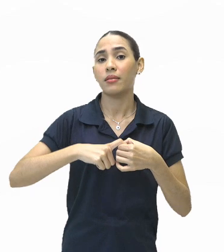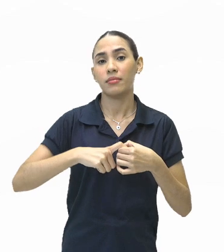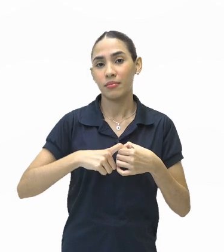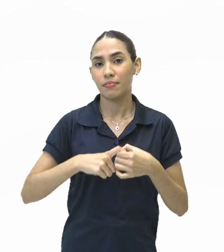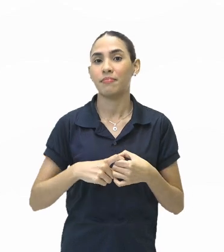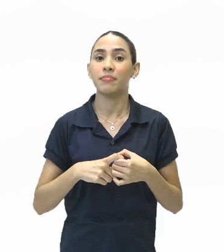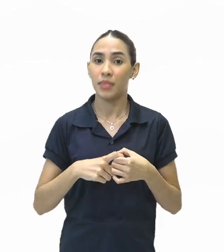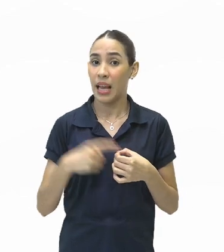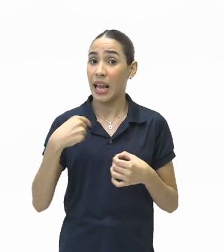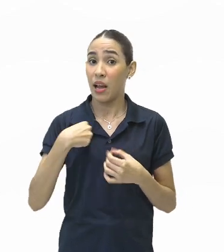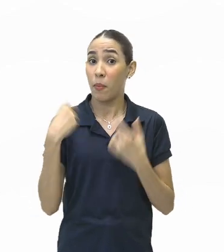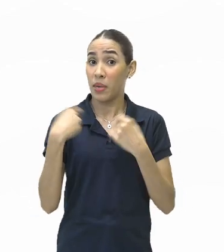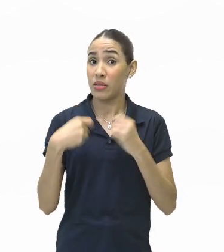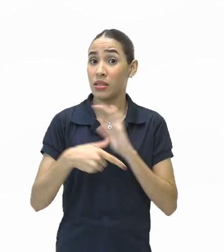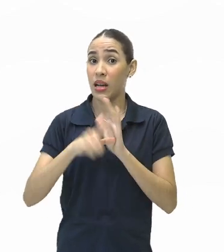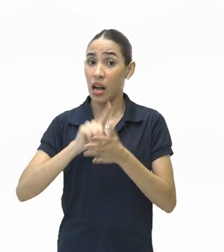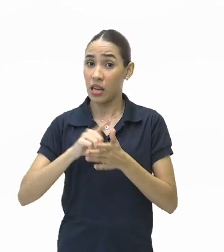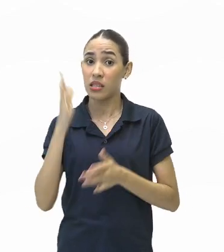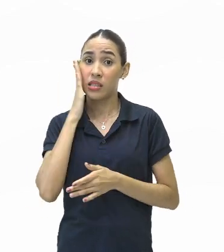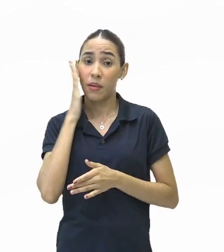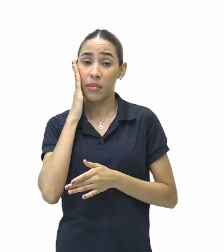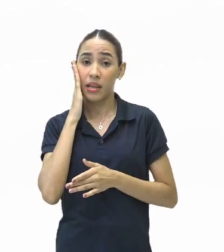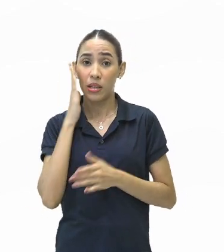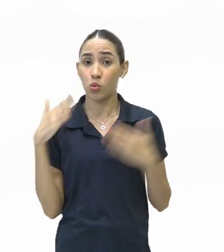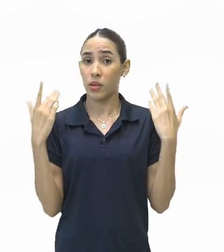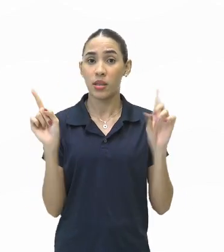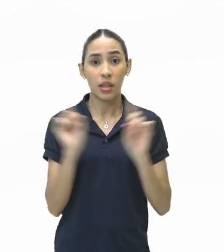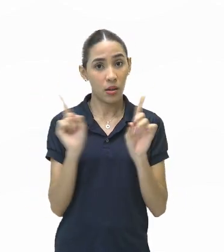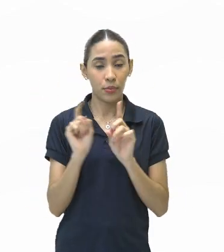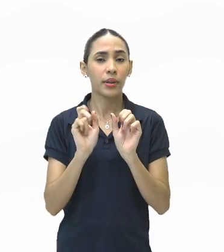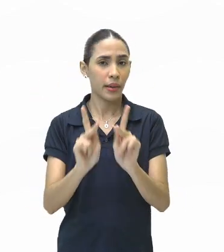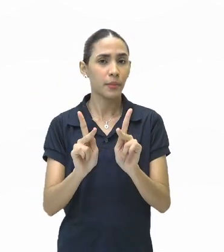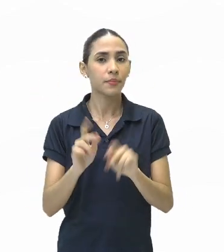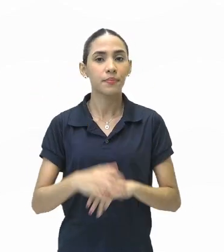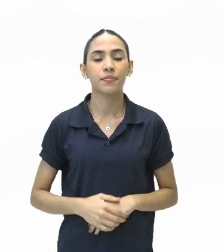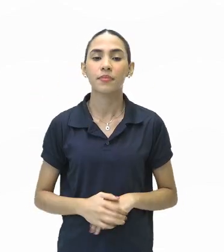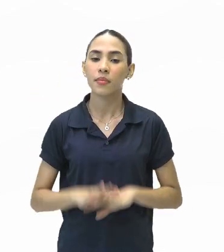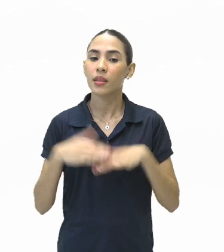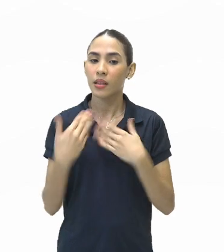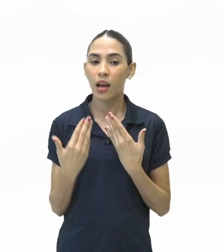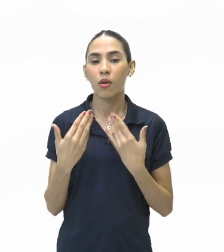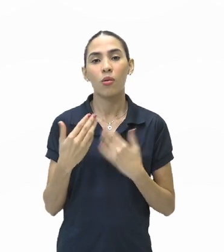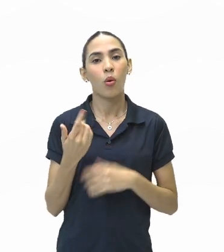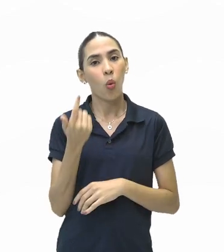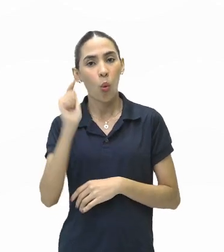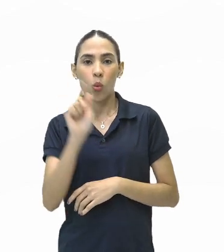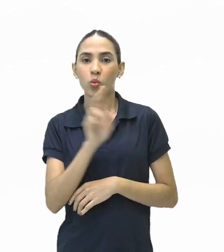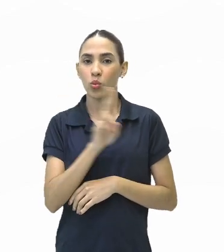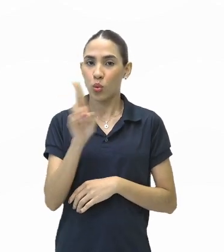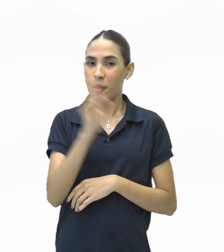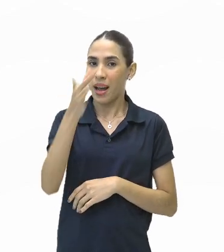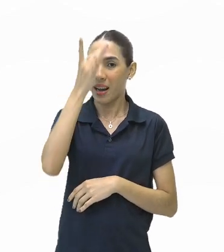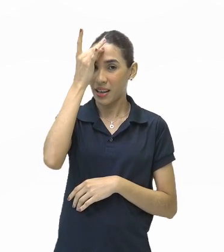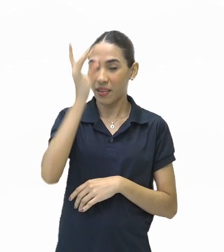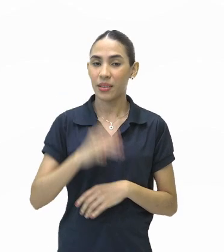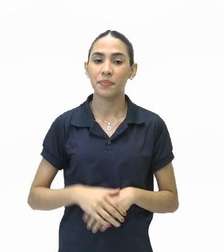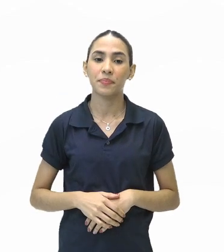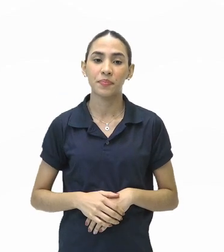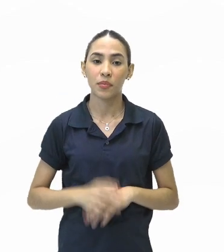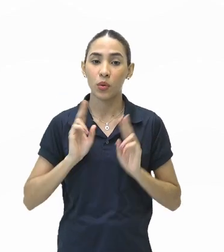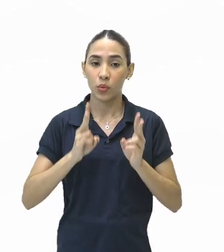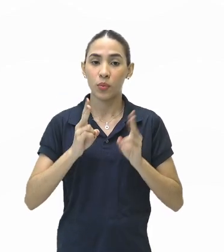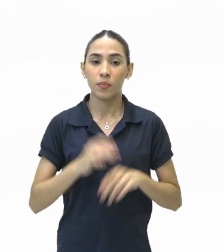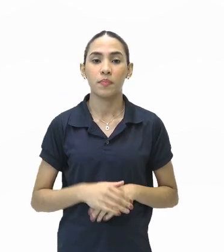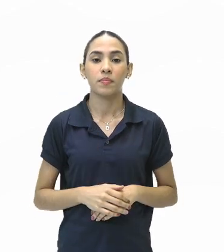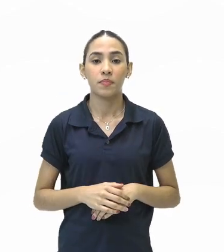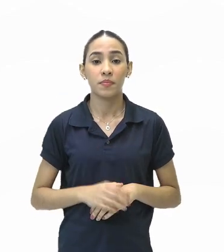né, eu tenho que saber antes, não pode ser pego de surpresa, tá bom? Então vejo aí mais um nome aí para a gente gravar. Vamos lá